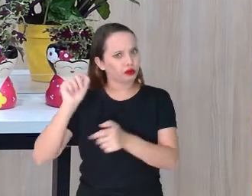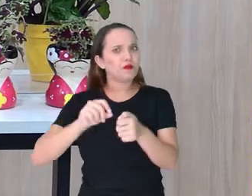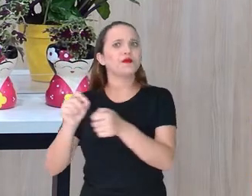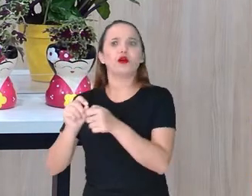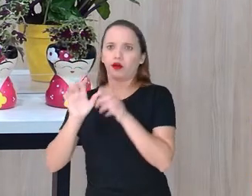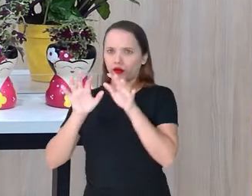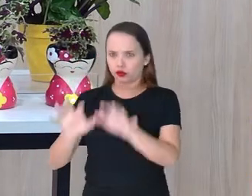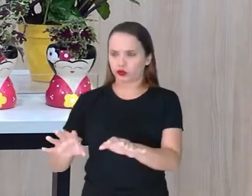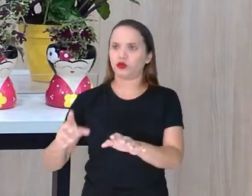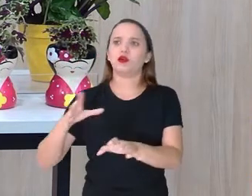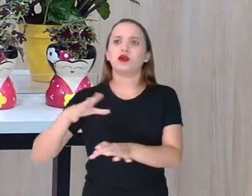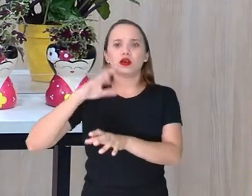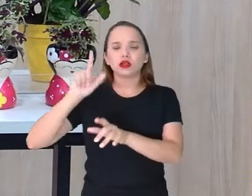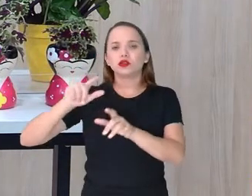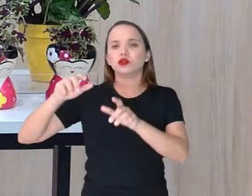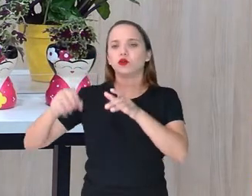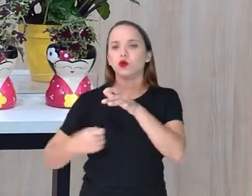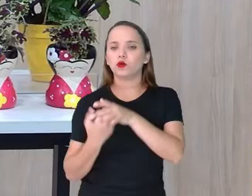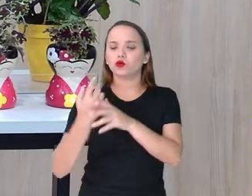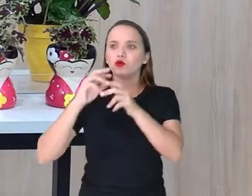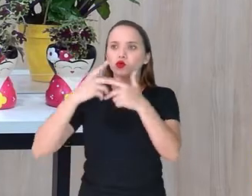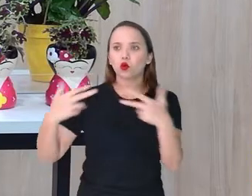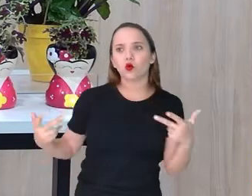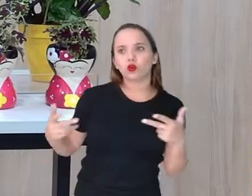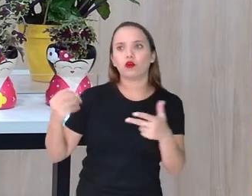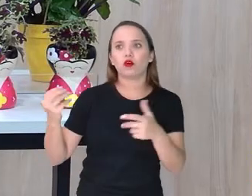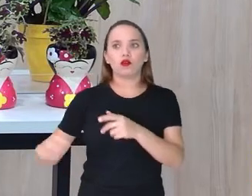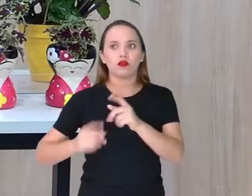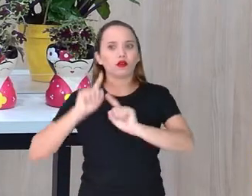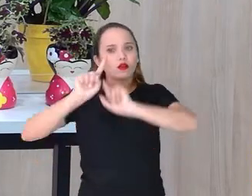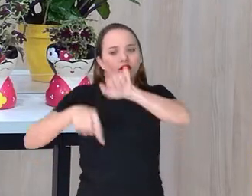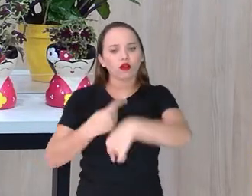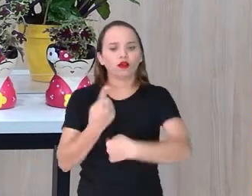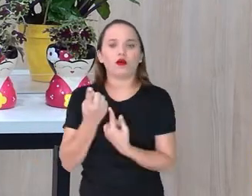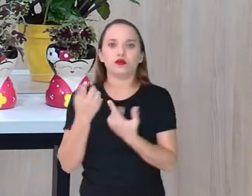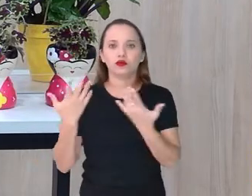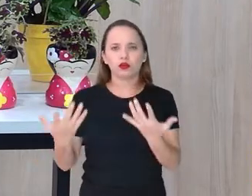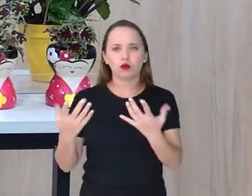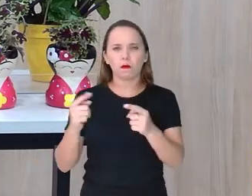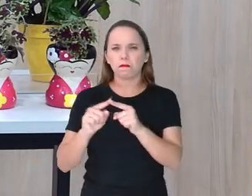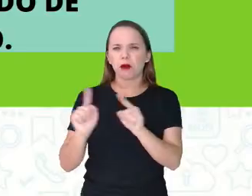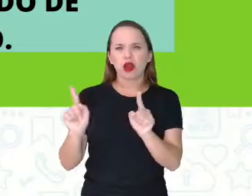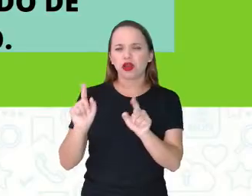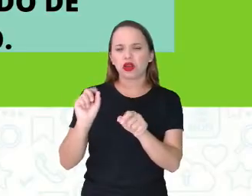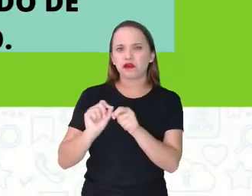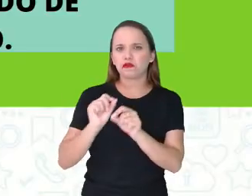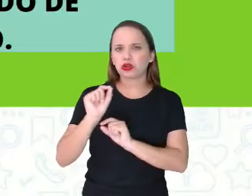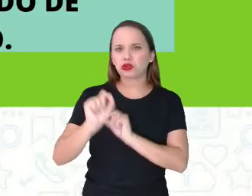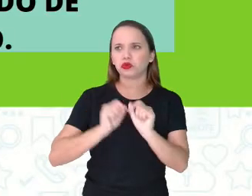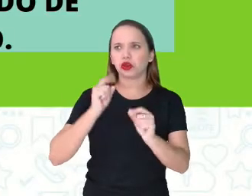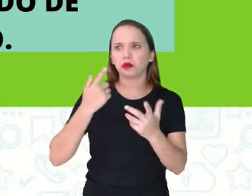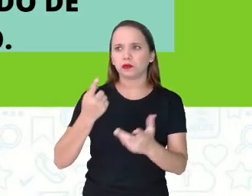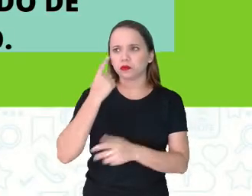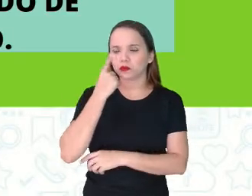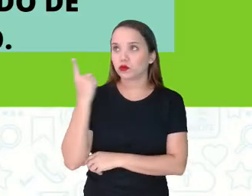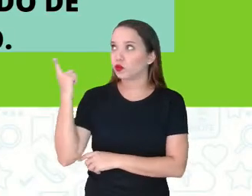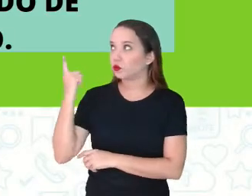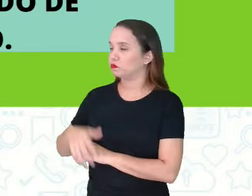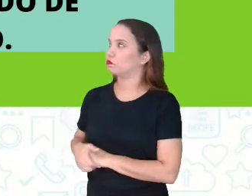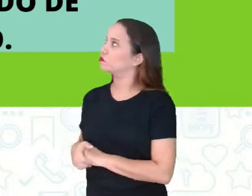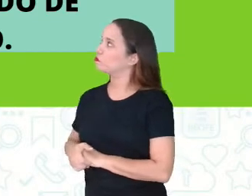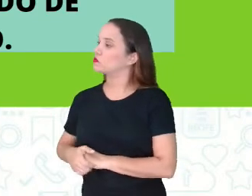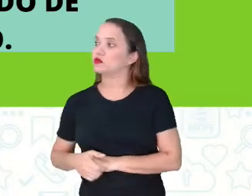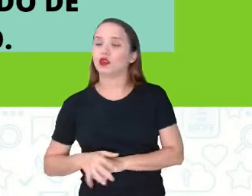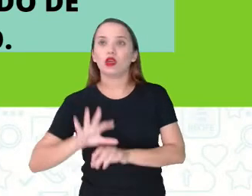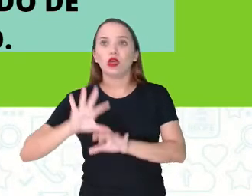seres fotossintetizantes. E esses seres autotróficos, o que é que eles fazem, né? Eles absorvem a luz solar,